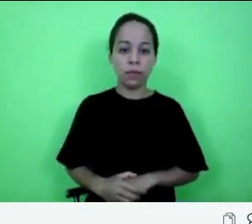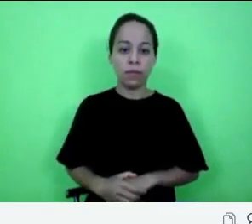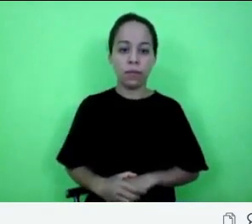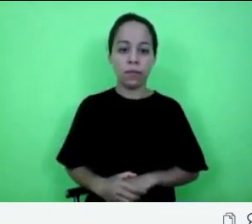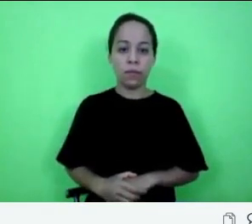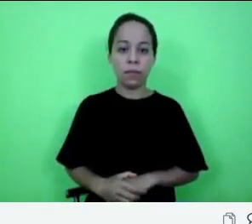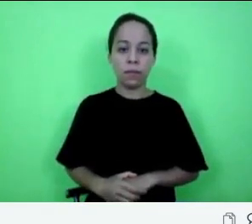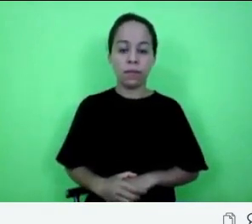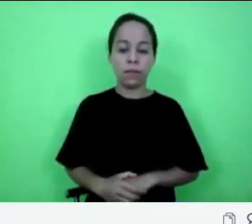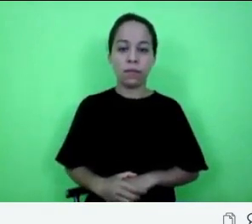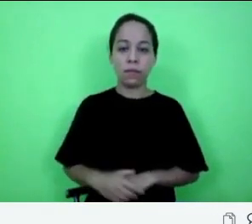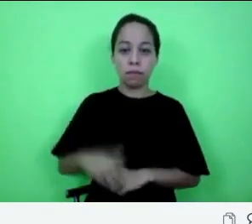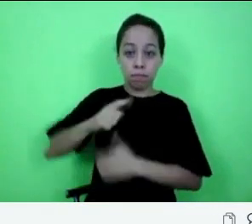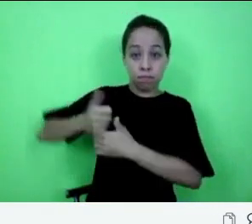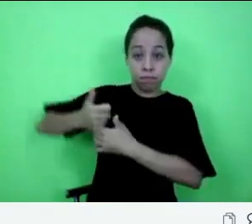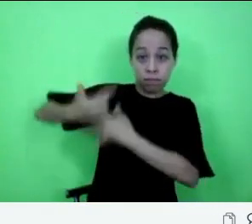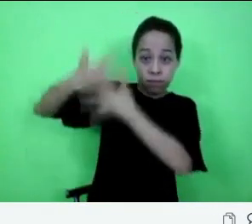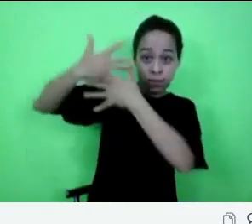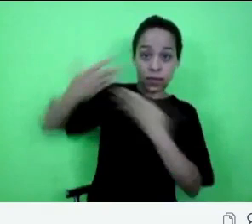Vamos gerar a lista.